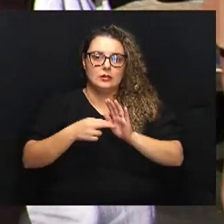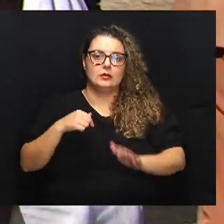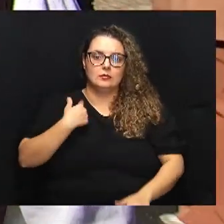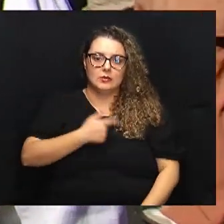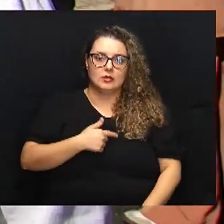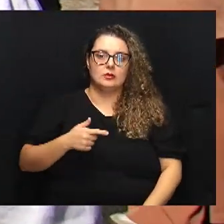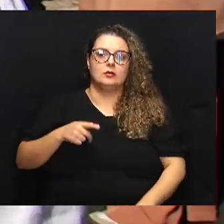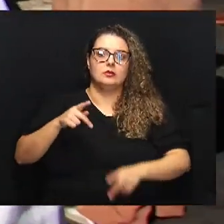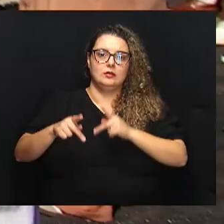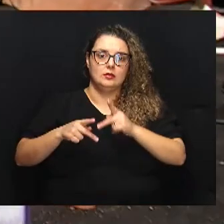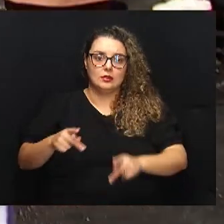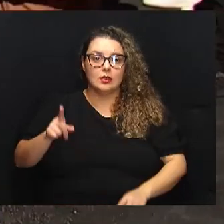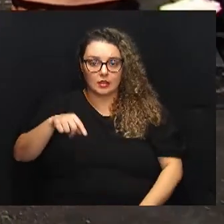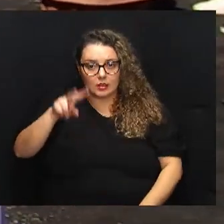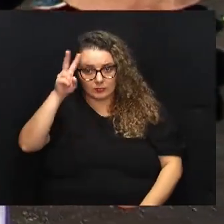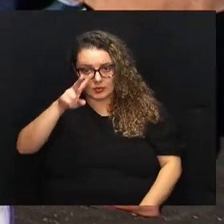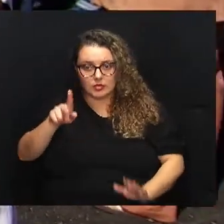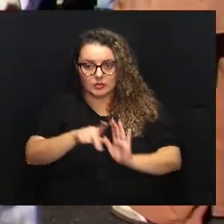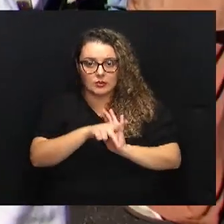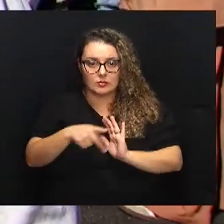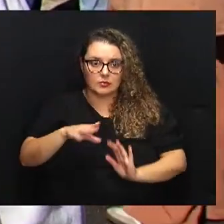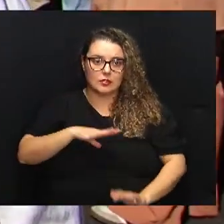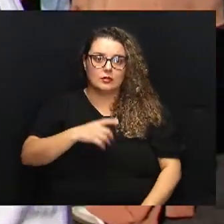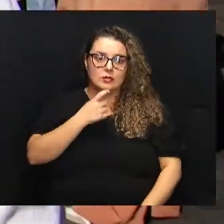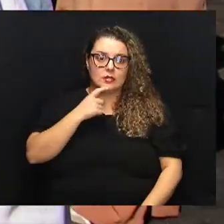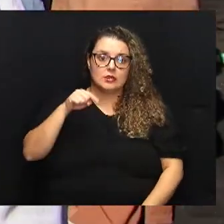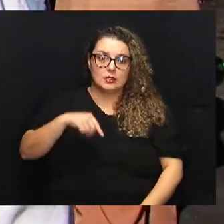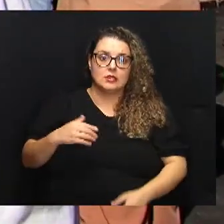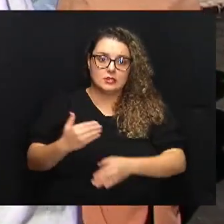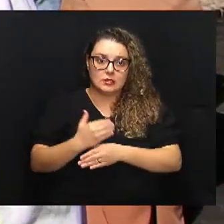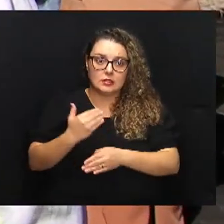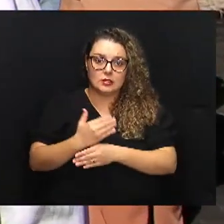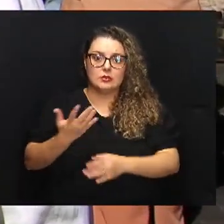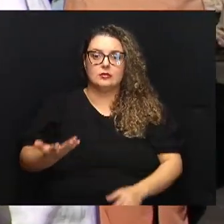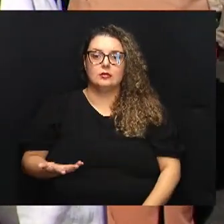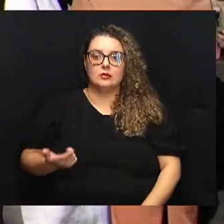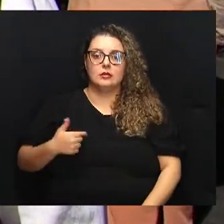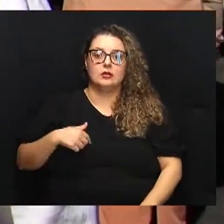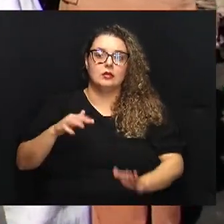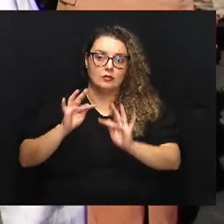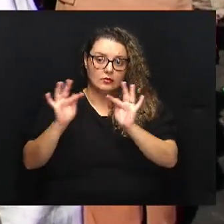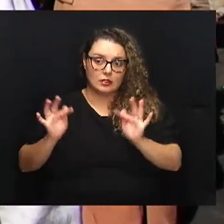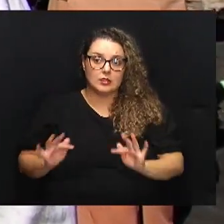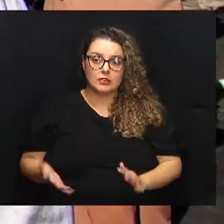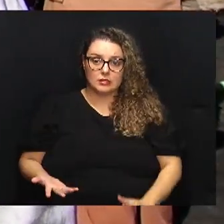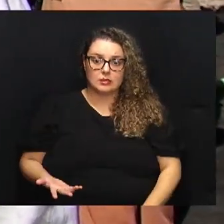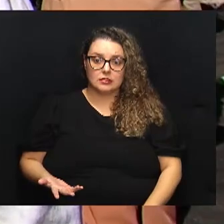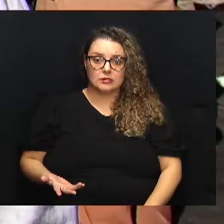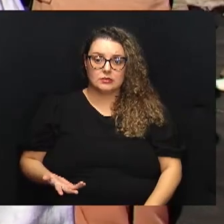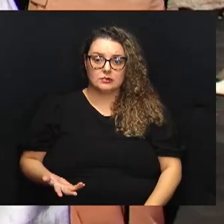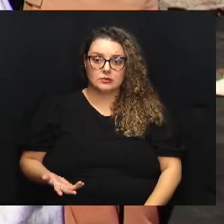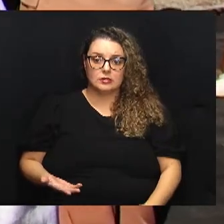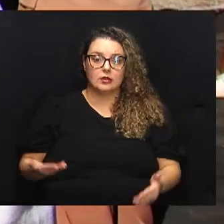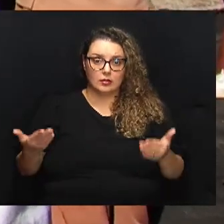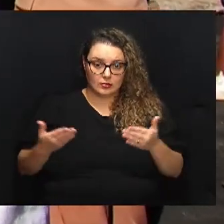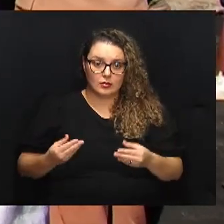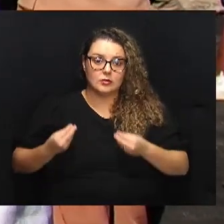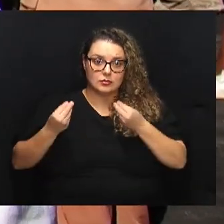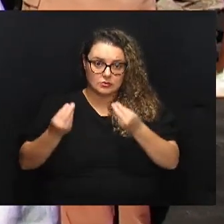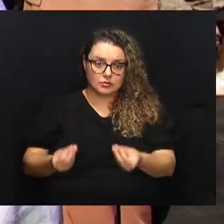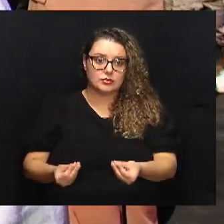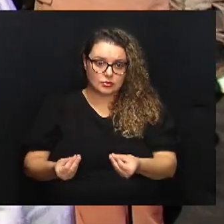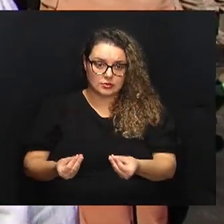né? É uma história da nossa cidade. E essa obra, eu fico muito contente dela estar sendo hoje entregue,